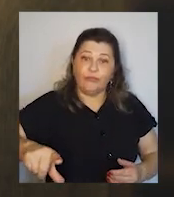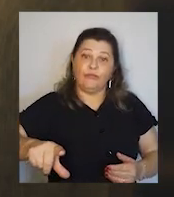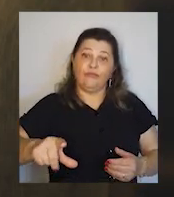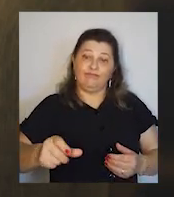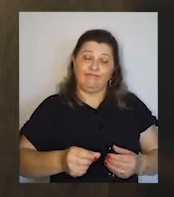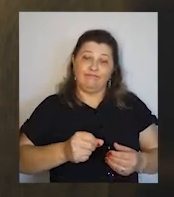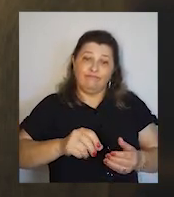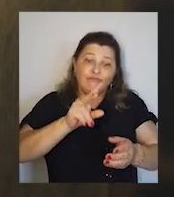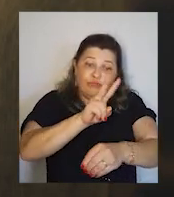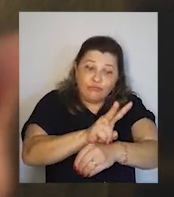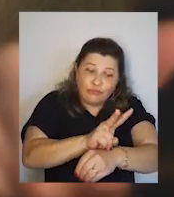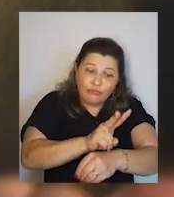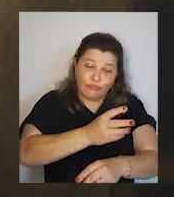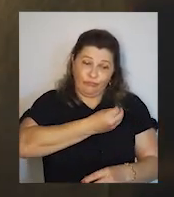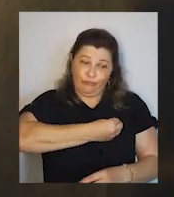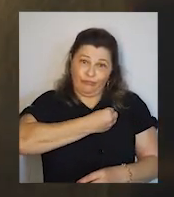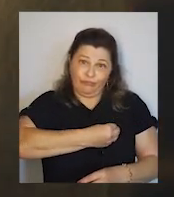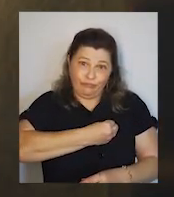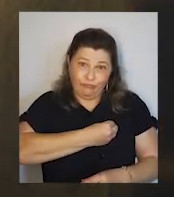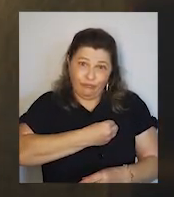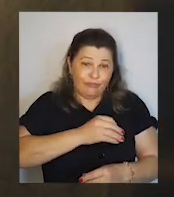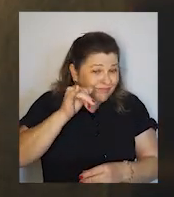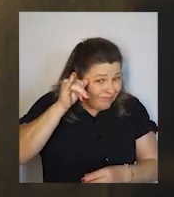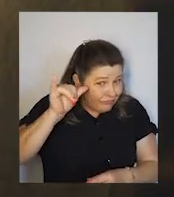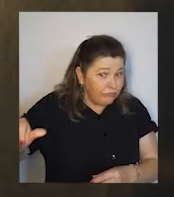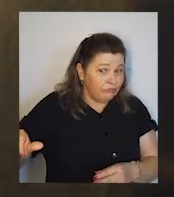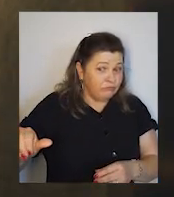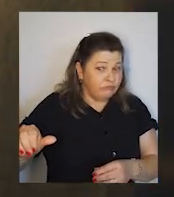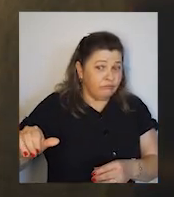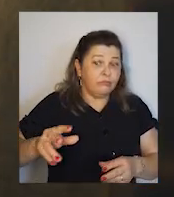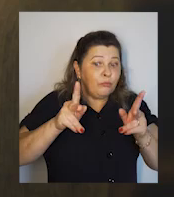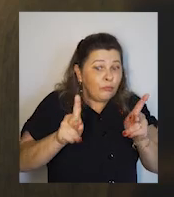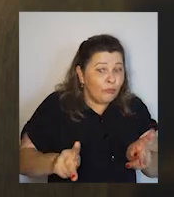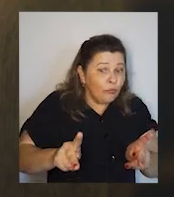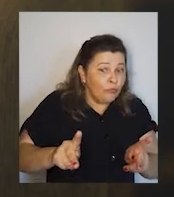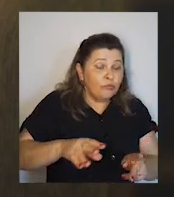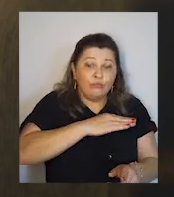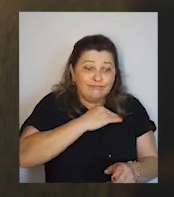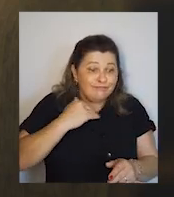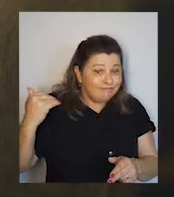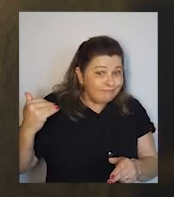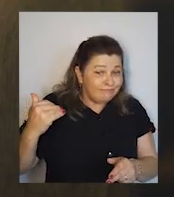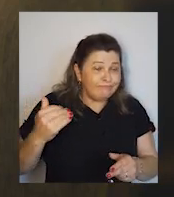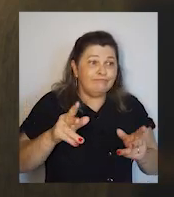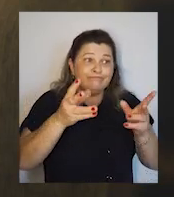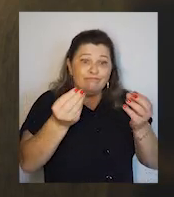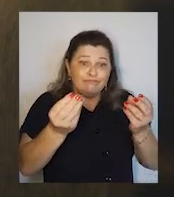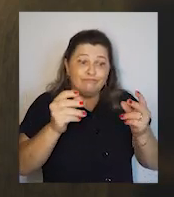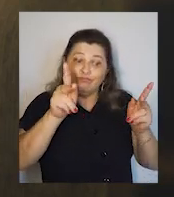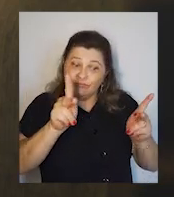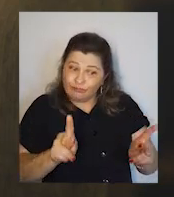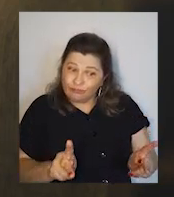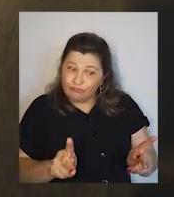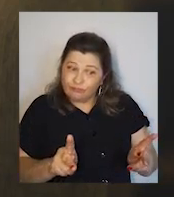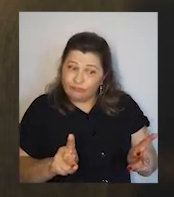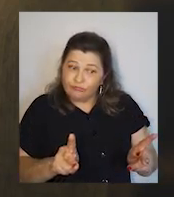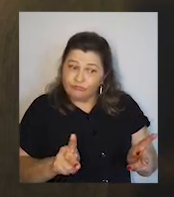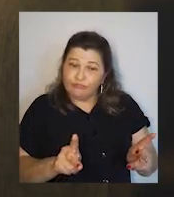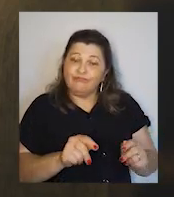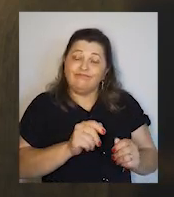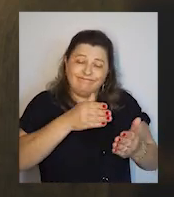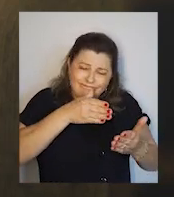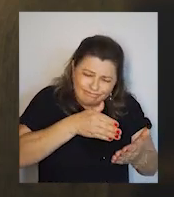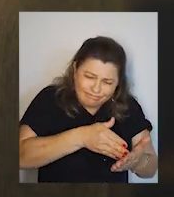vidas, evitando que essas pessoas se suicidem, porque muitas pessoas estavam